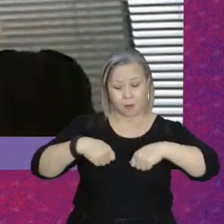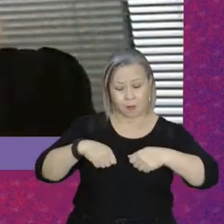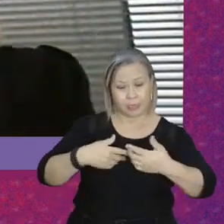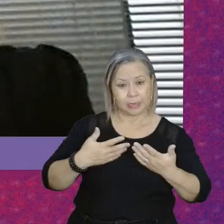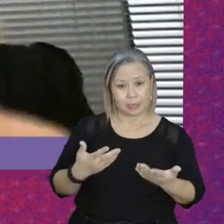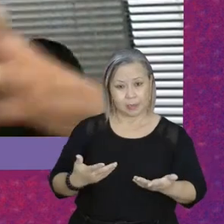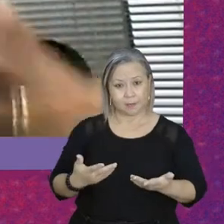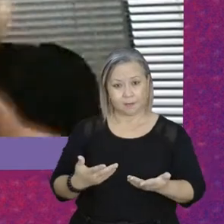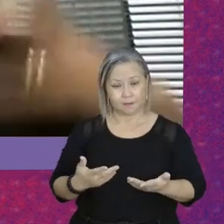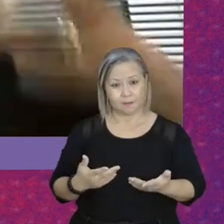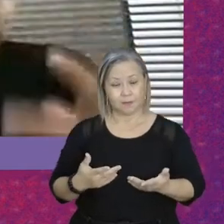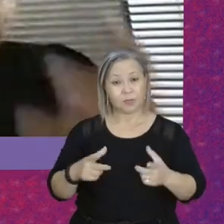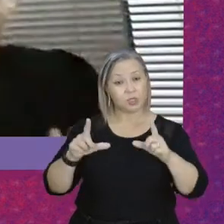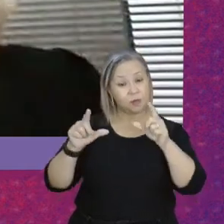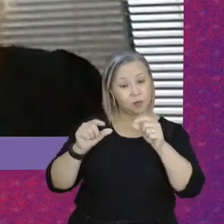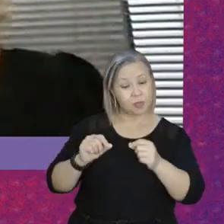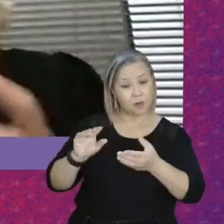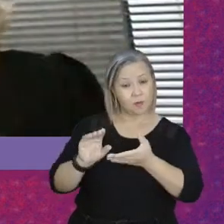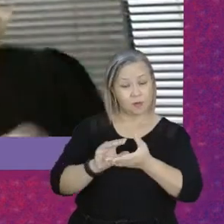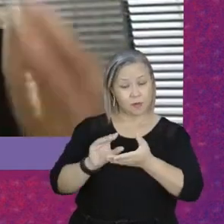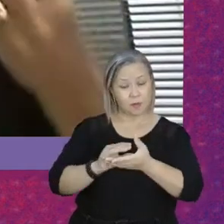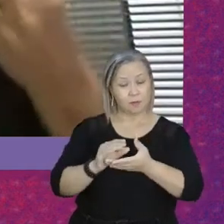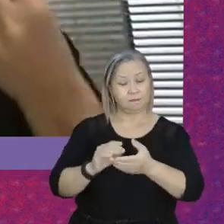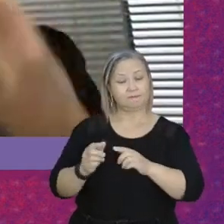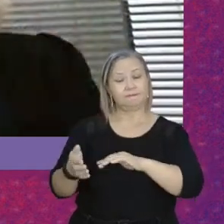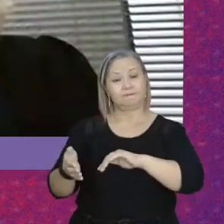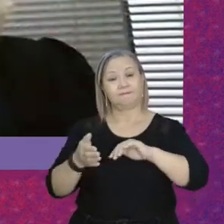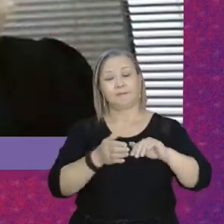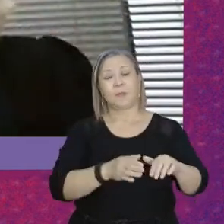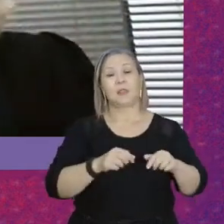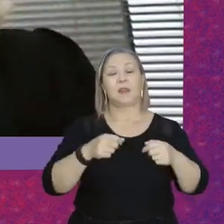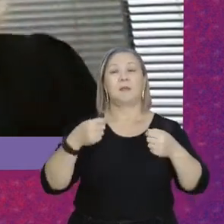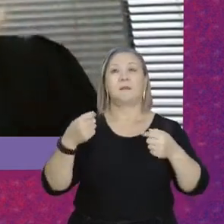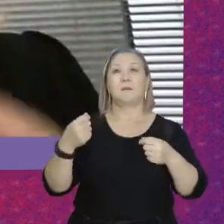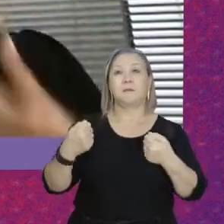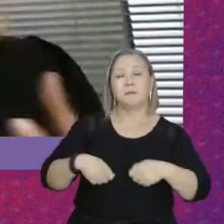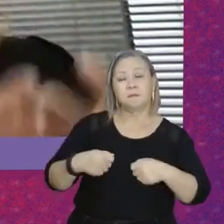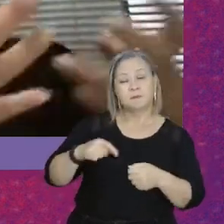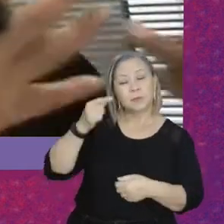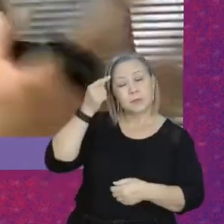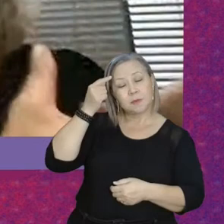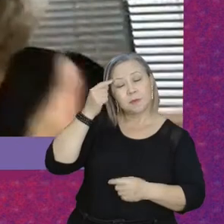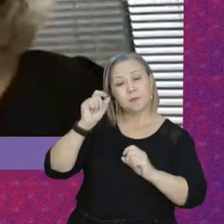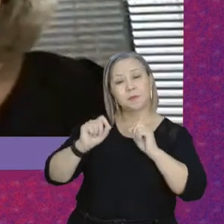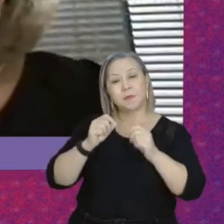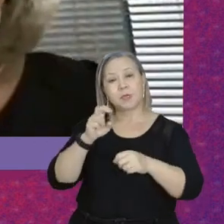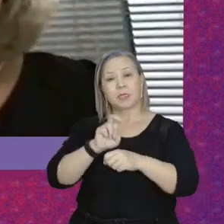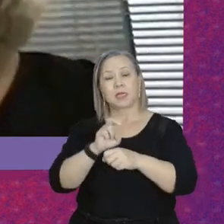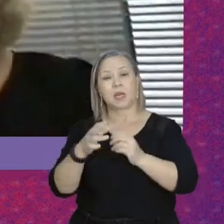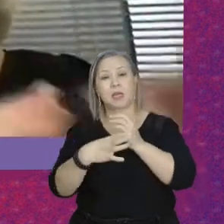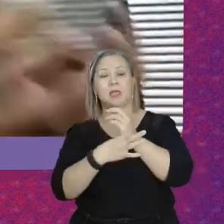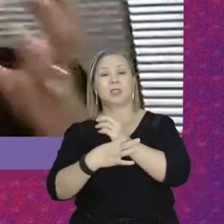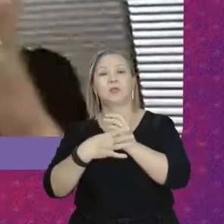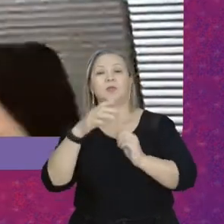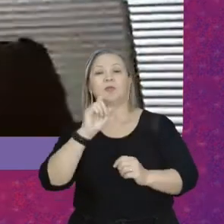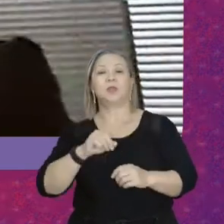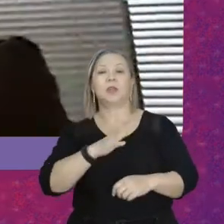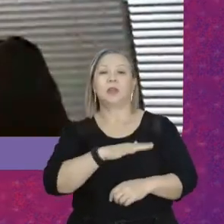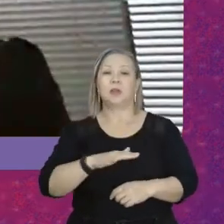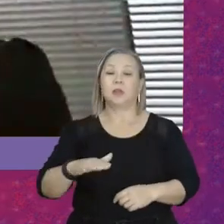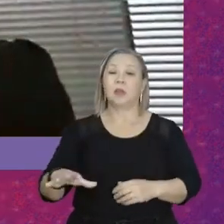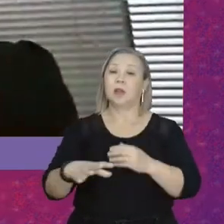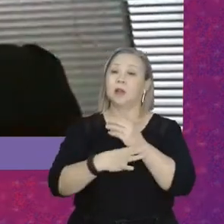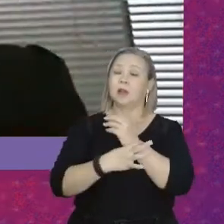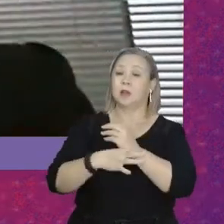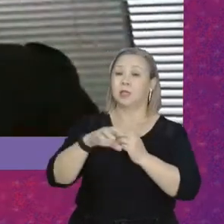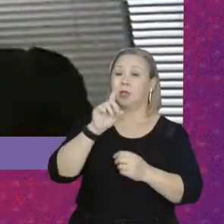precisamos pensar seriamente, pensar, por exemplo, em creche, pensar na garantia do direito da criança, pensar na garantia